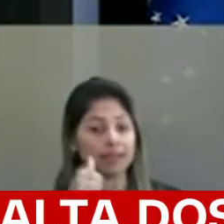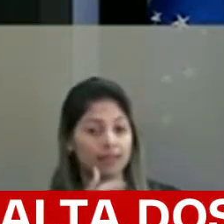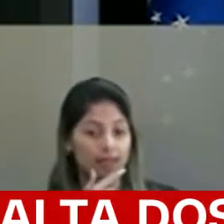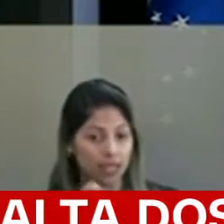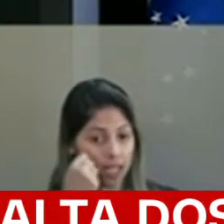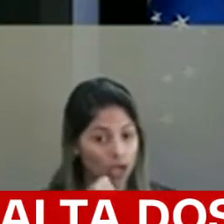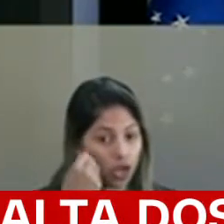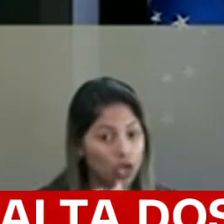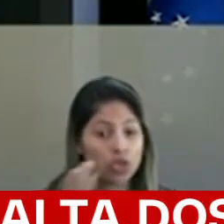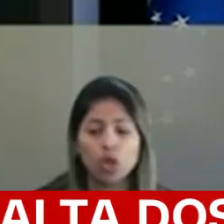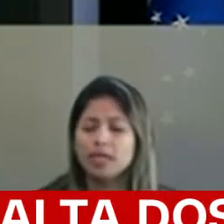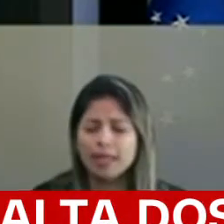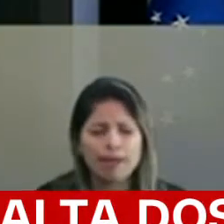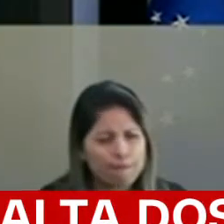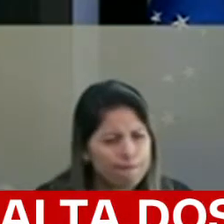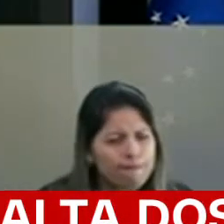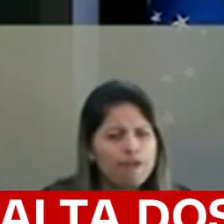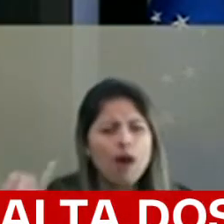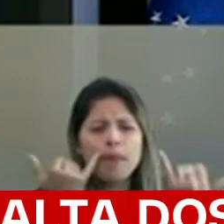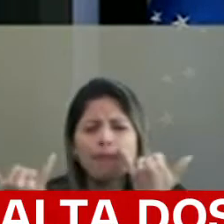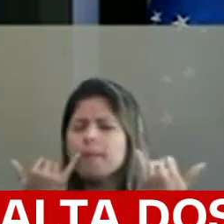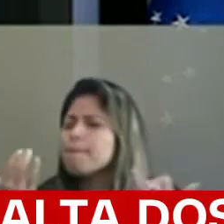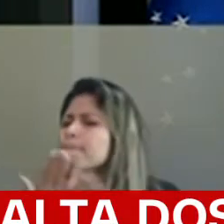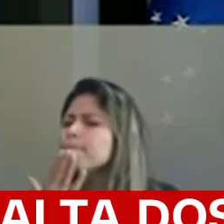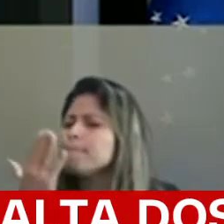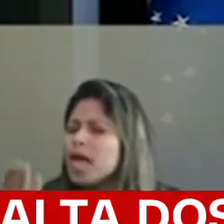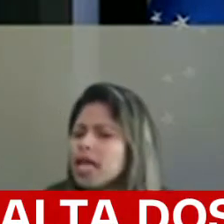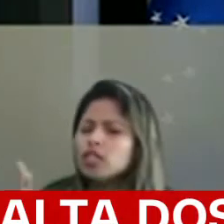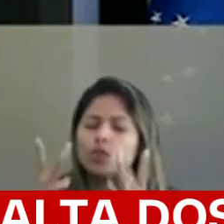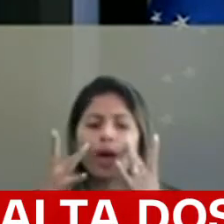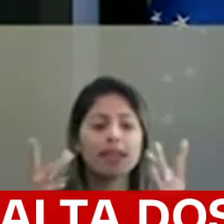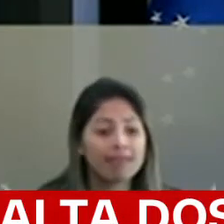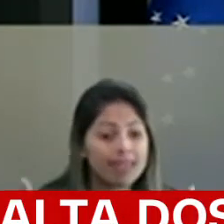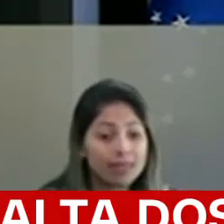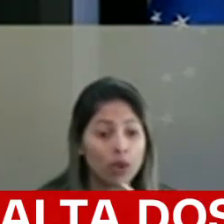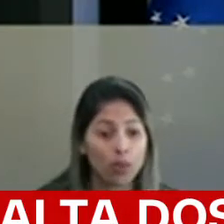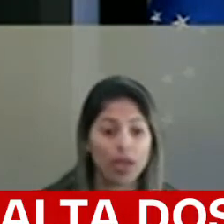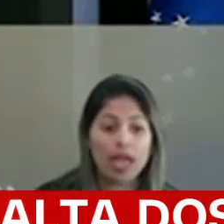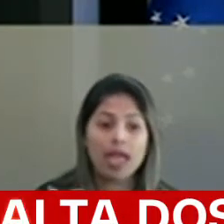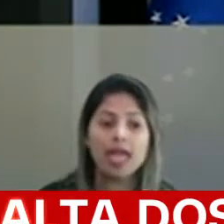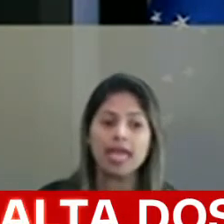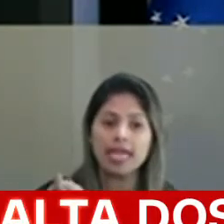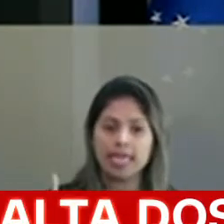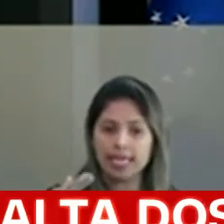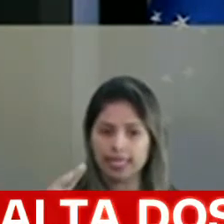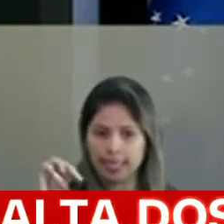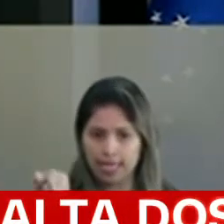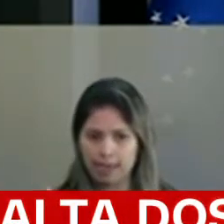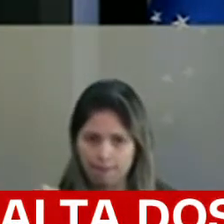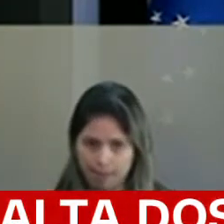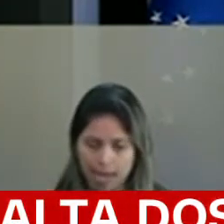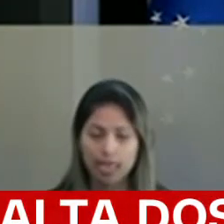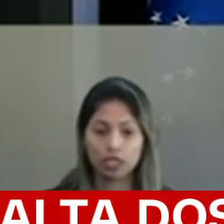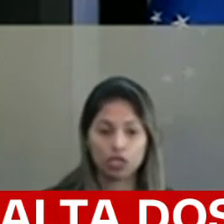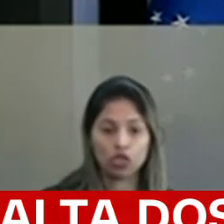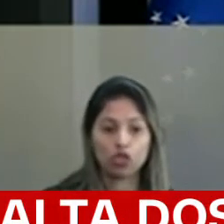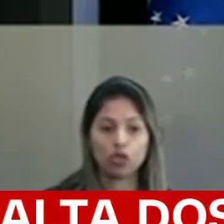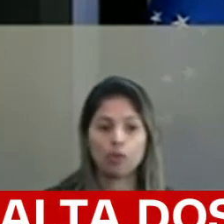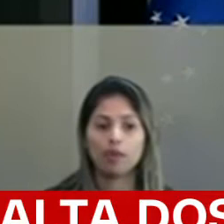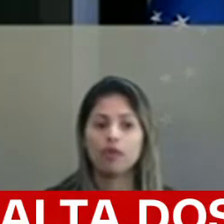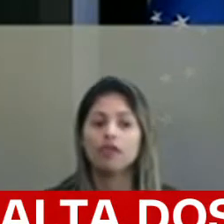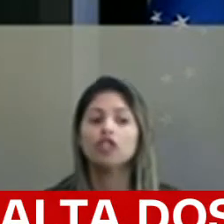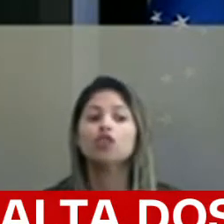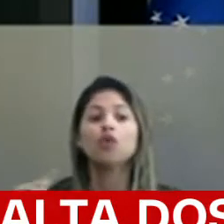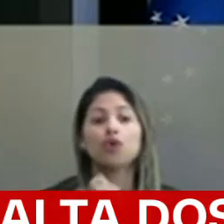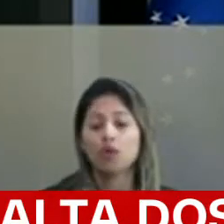informar, e aí eu peço a atenção da Casa, que a arrecadação do ICMS em 2021 totalizou